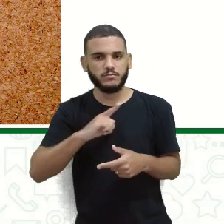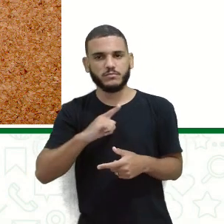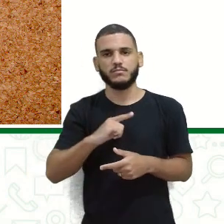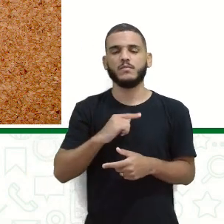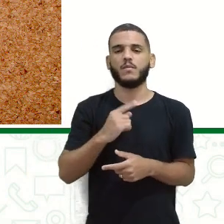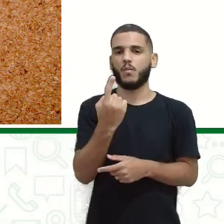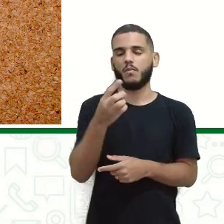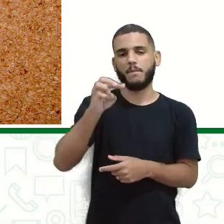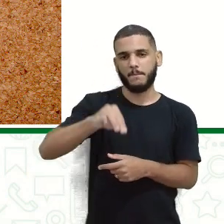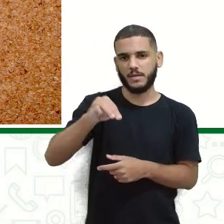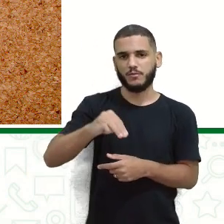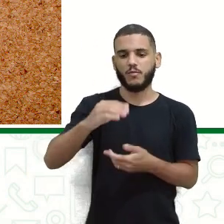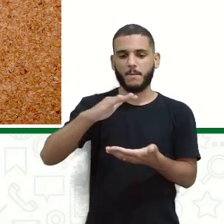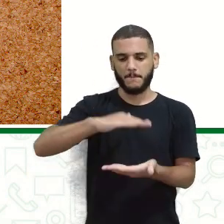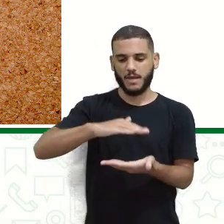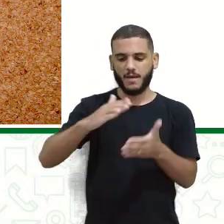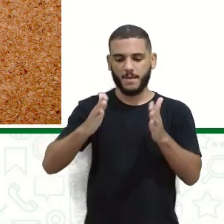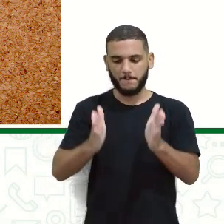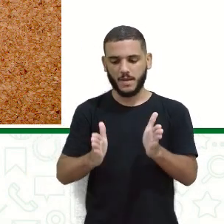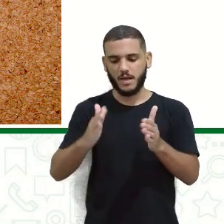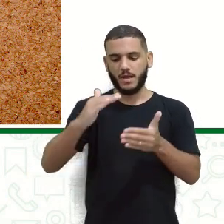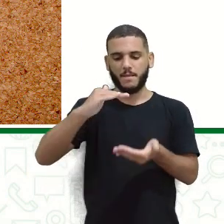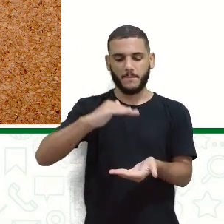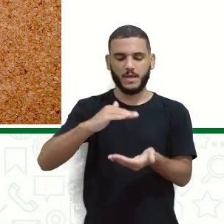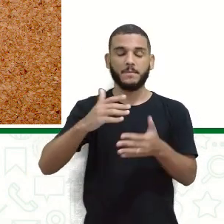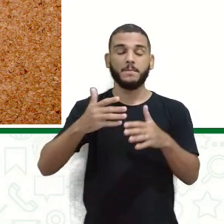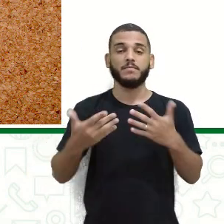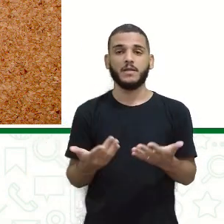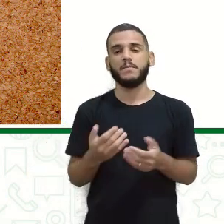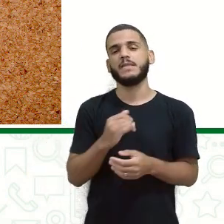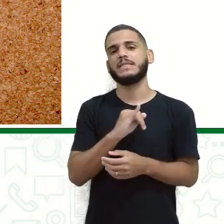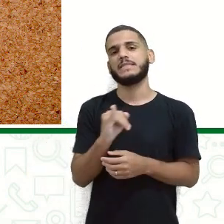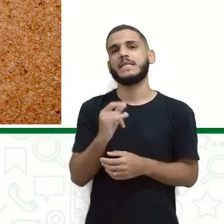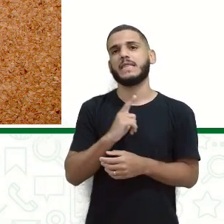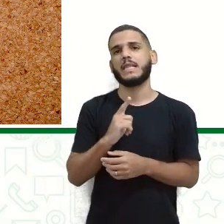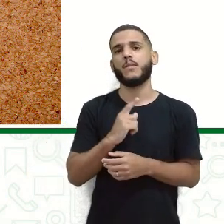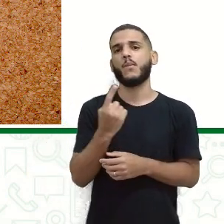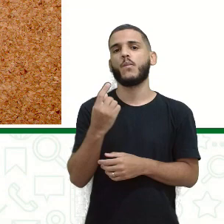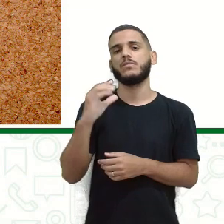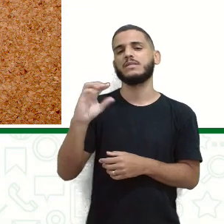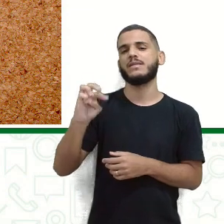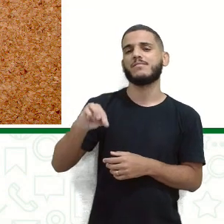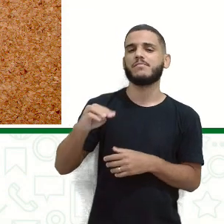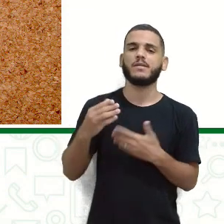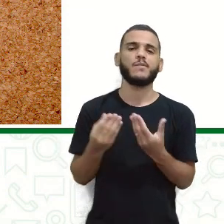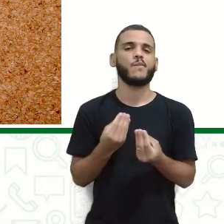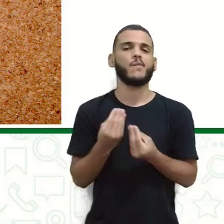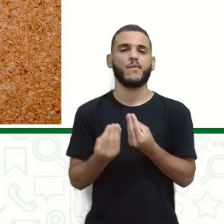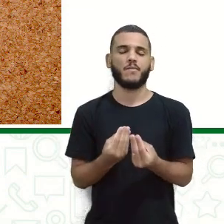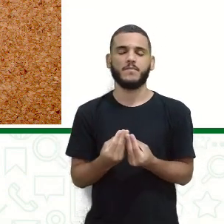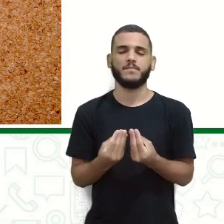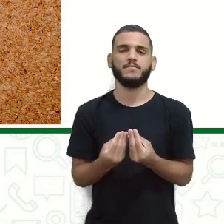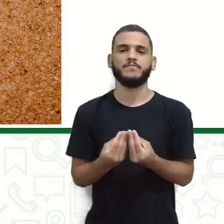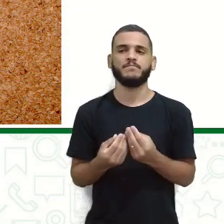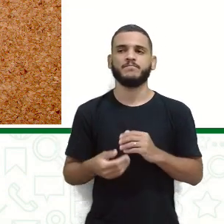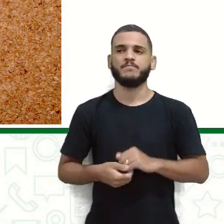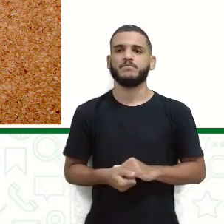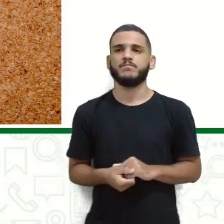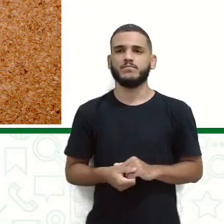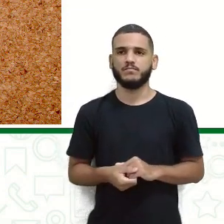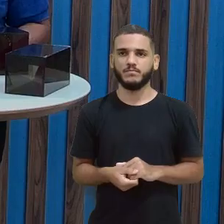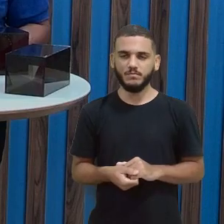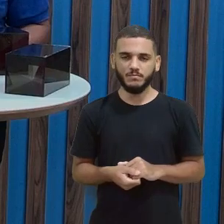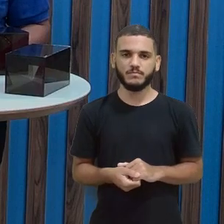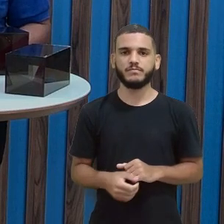metro, tá? Bom, professora, e se fosse 1 centímetro, né? Seria o quê?